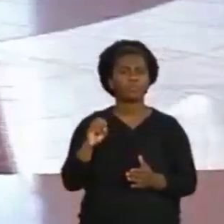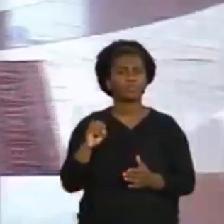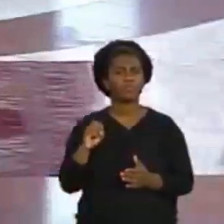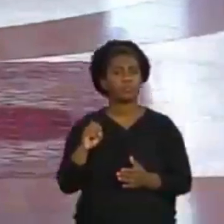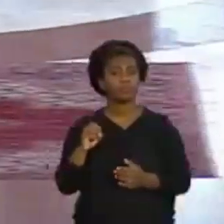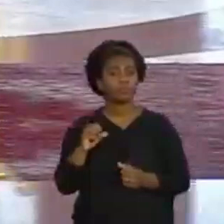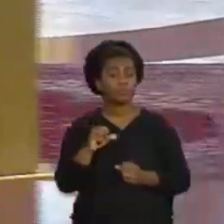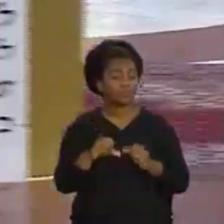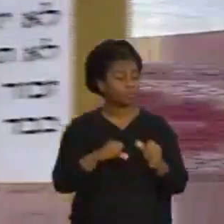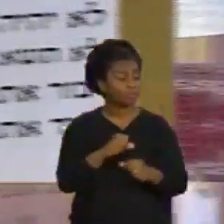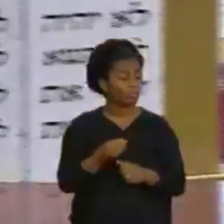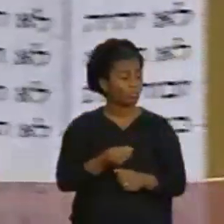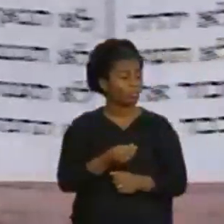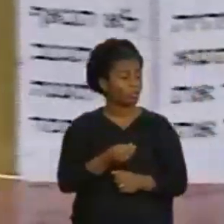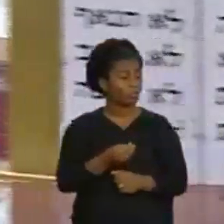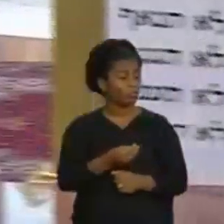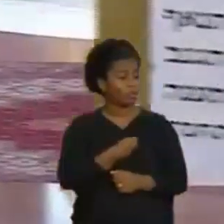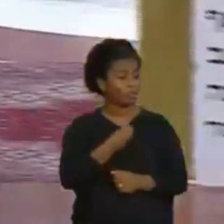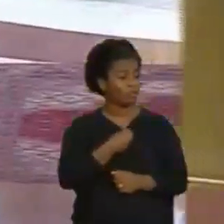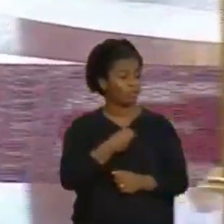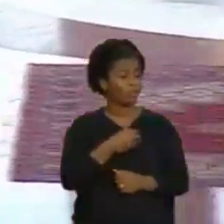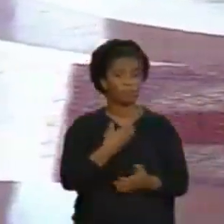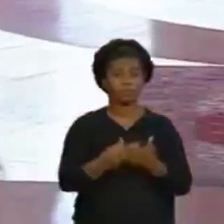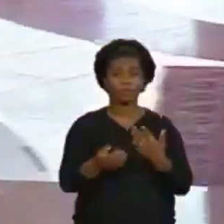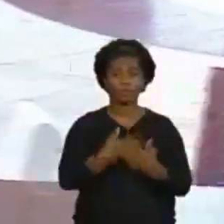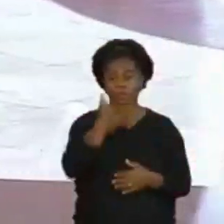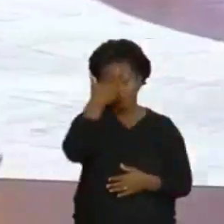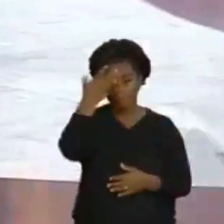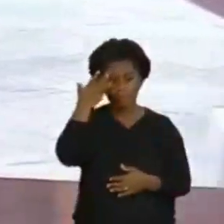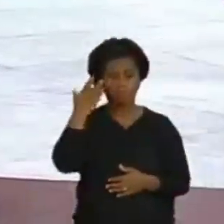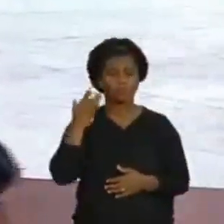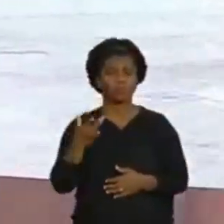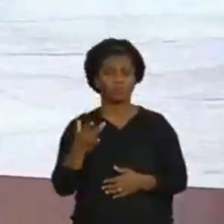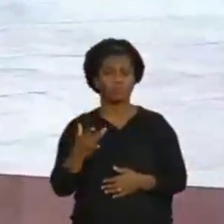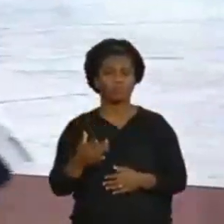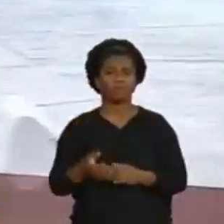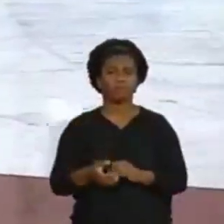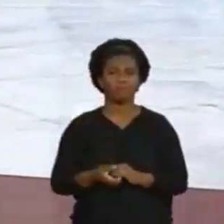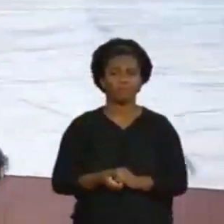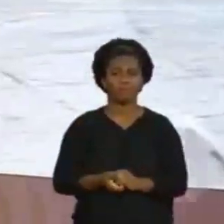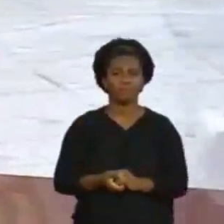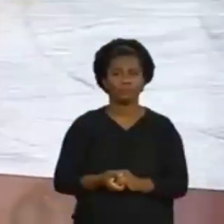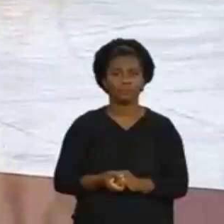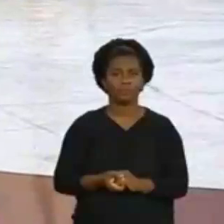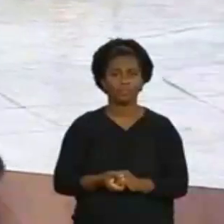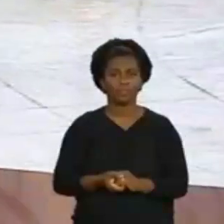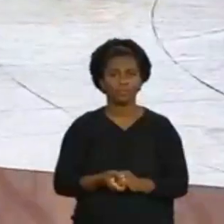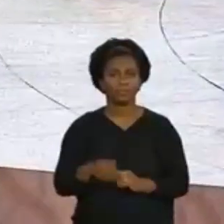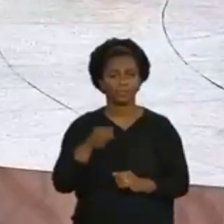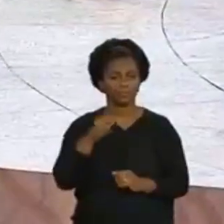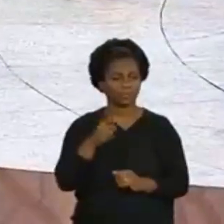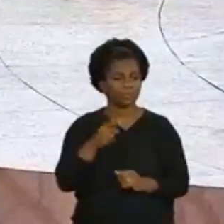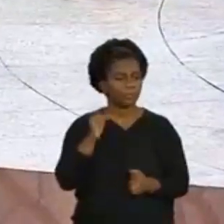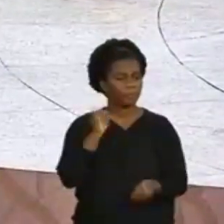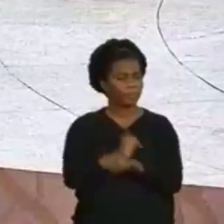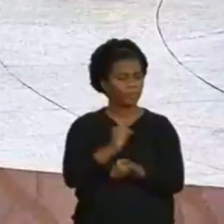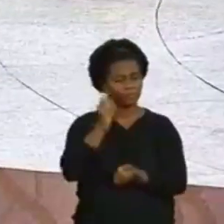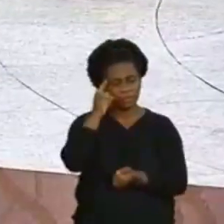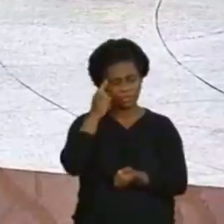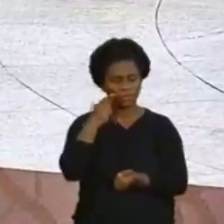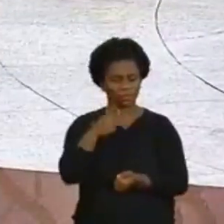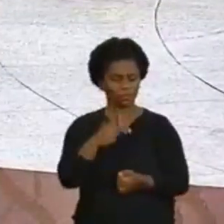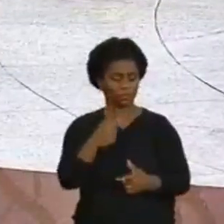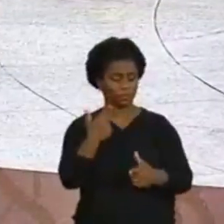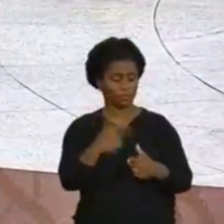Isso transforma a vida de qualquer um, isso impacta a vida de qualquer pessoa, quando você para de pensar no seu problema, no